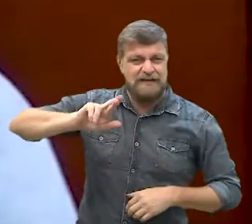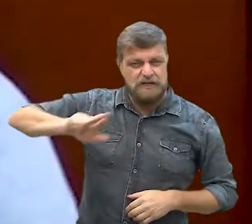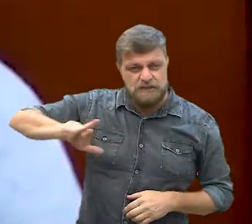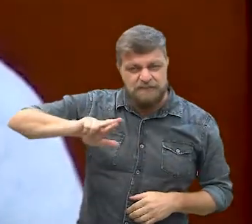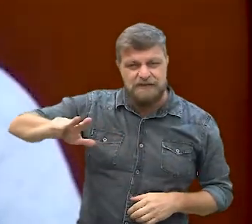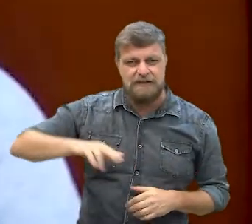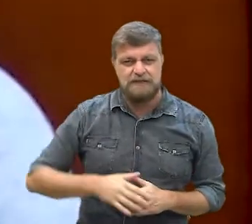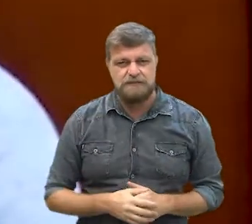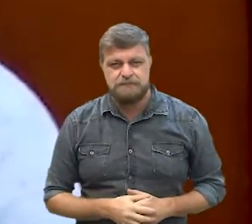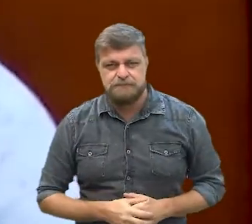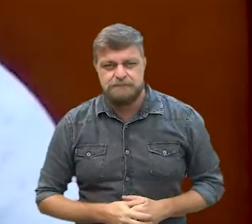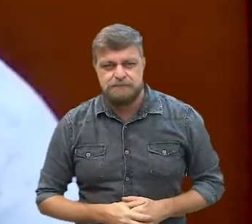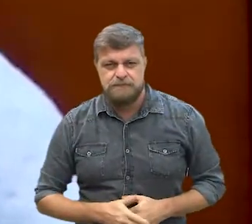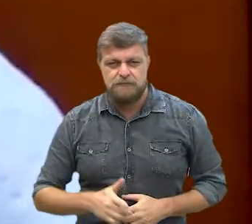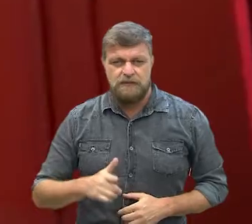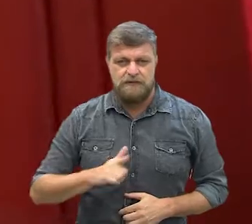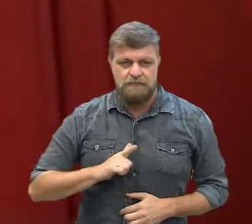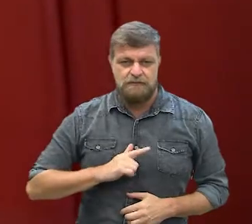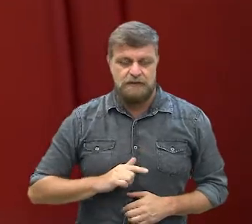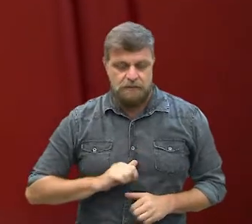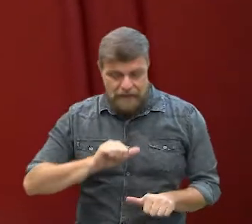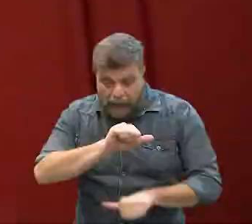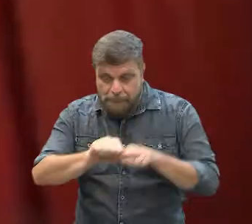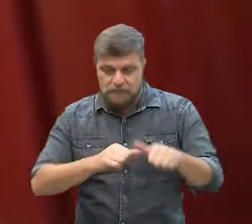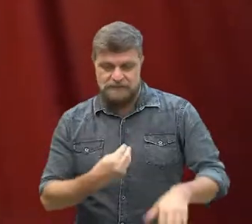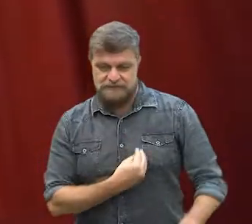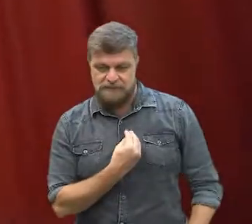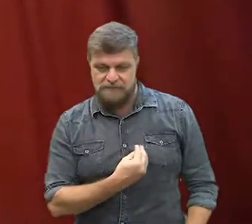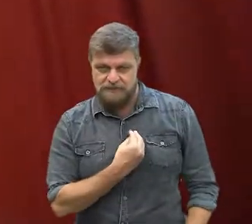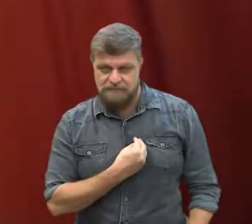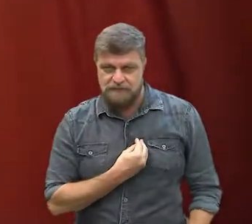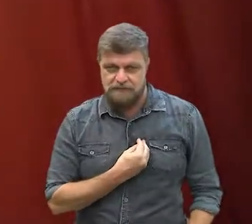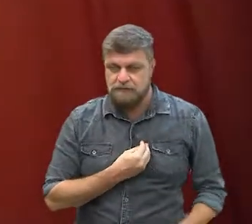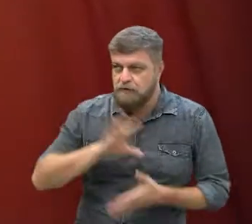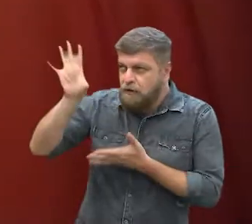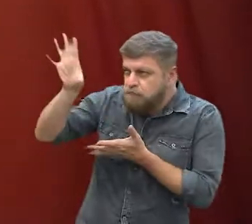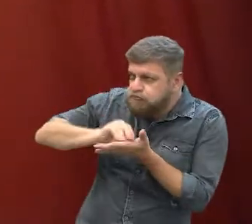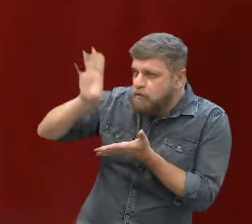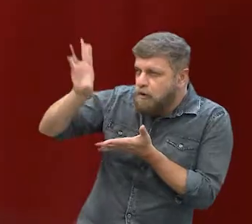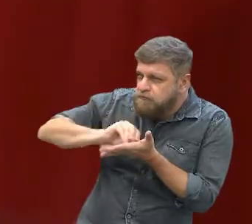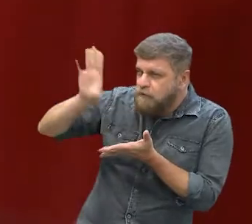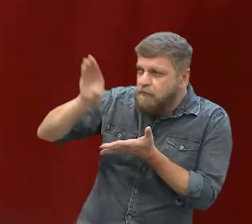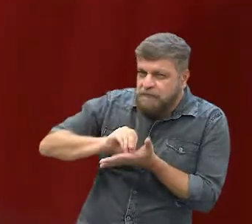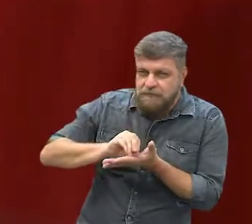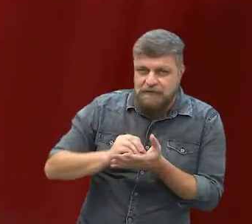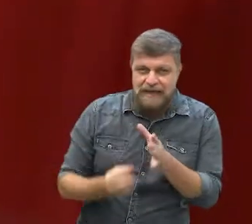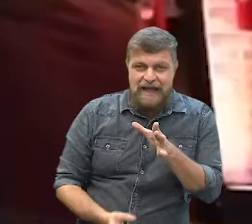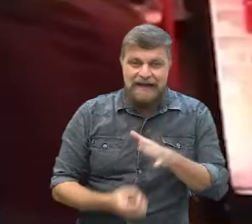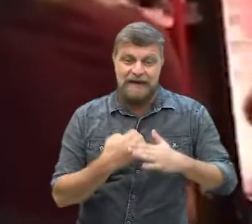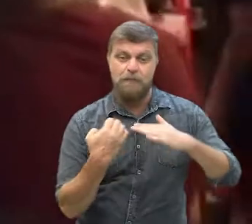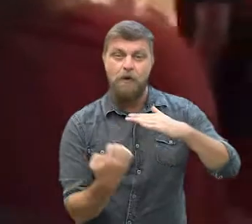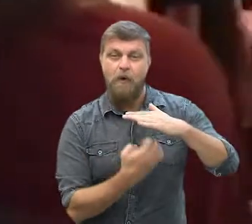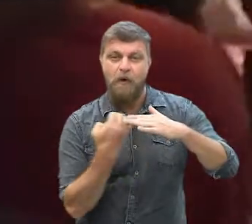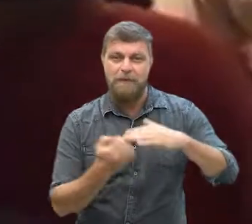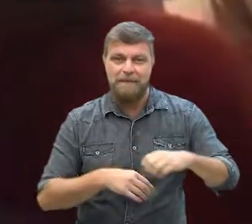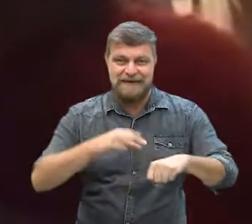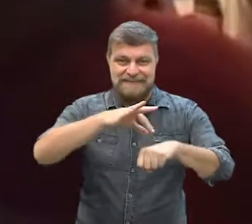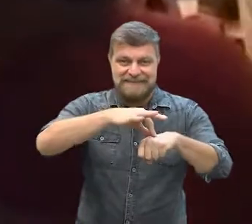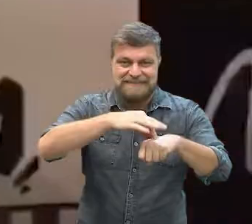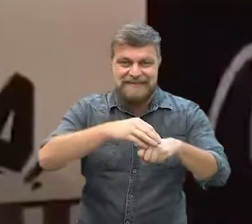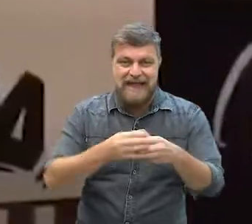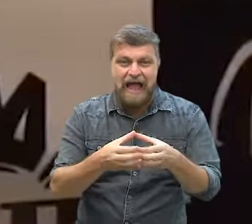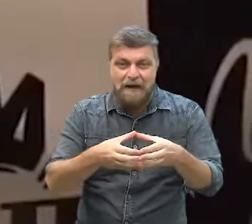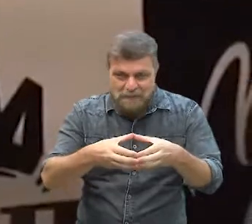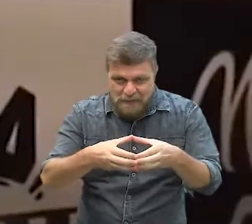Londres como essa virada de chave, e tudo que a gente trouxe para a hamburgueria tem um pouquinho, né? Algum